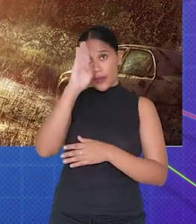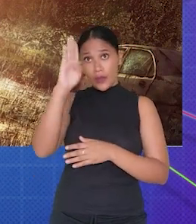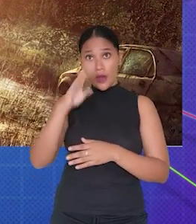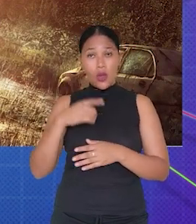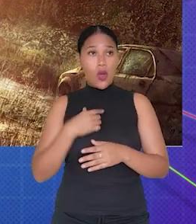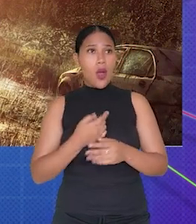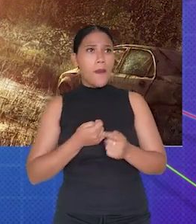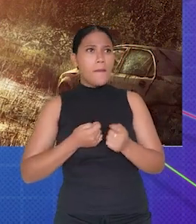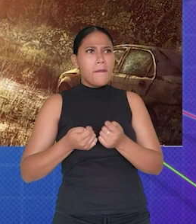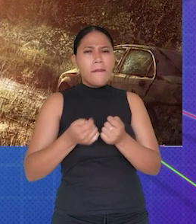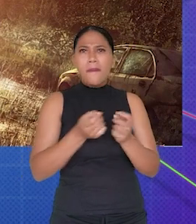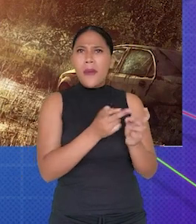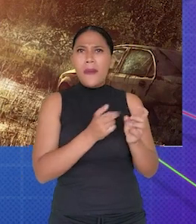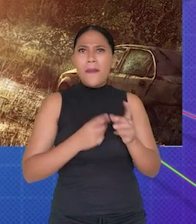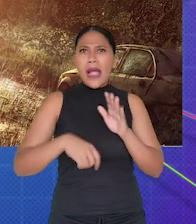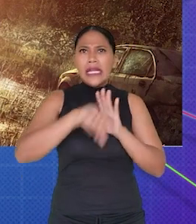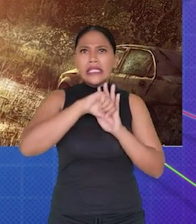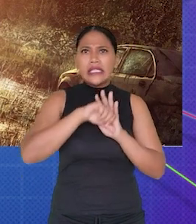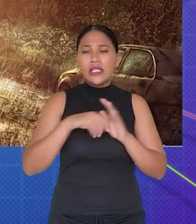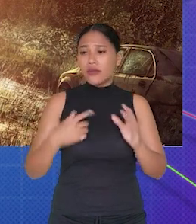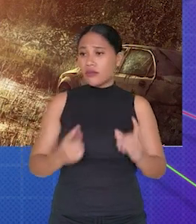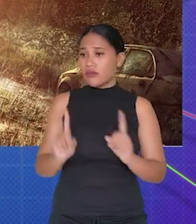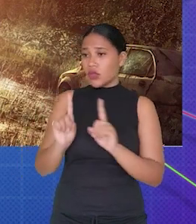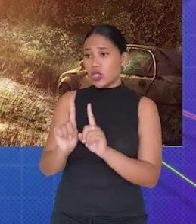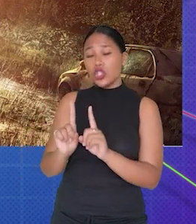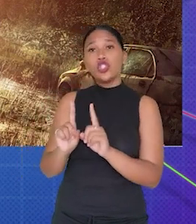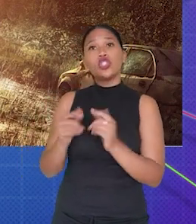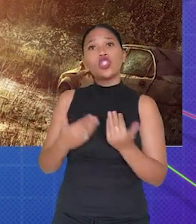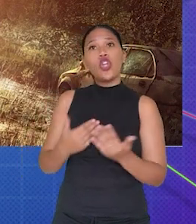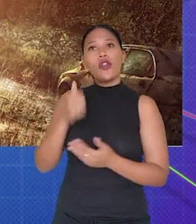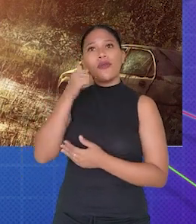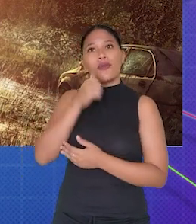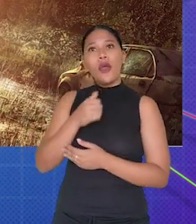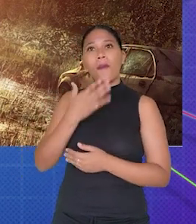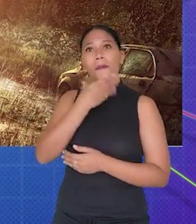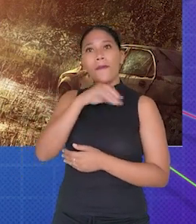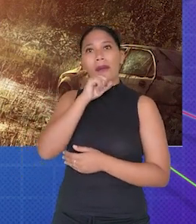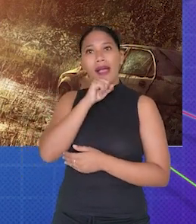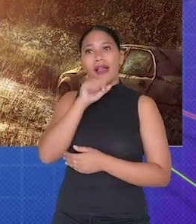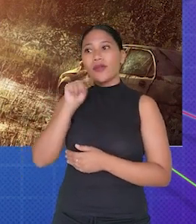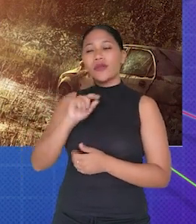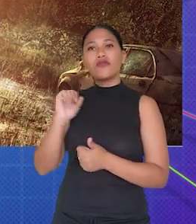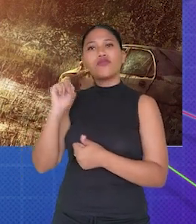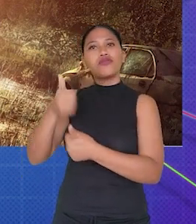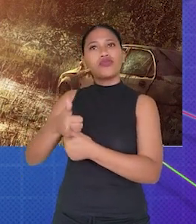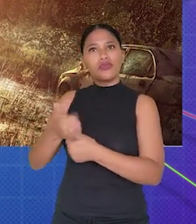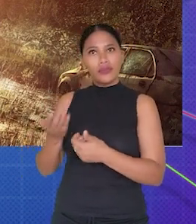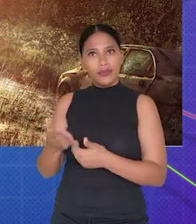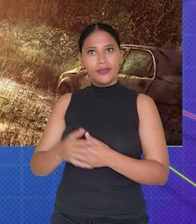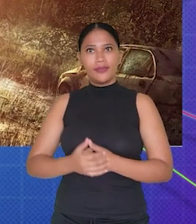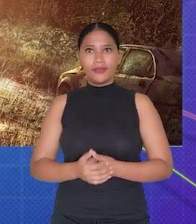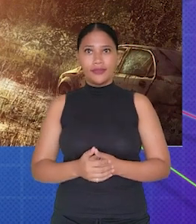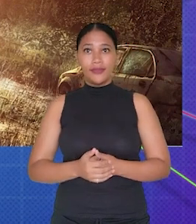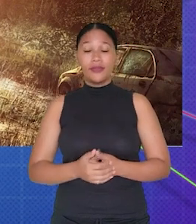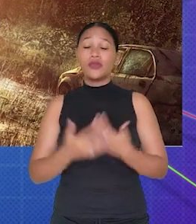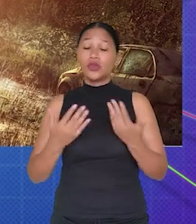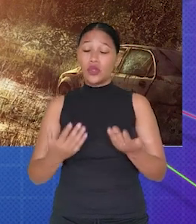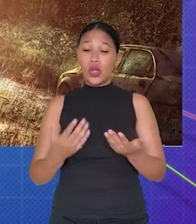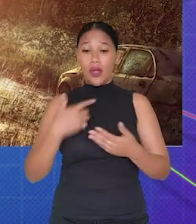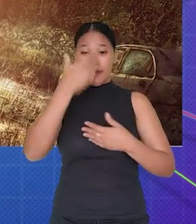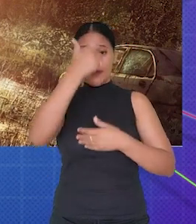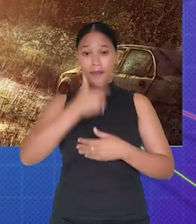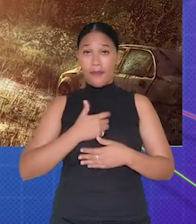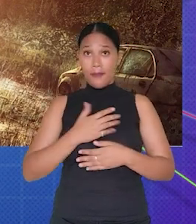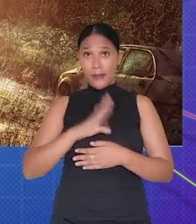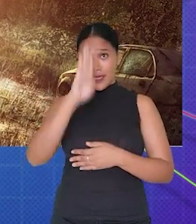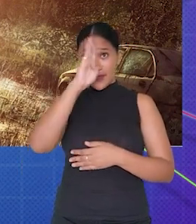ao longo da jornada, desenvolve uma relação protetora com a jovem Ellie, tornando-se um pai substituto para ela. A jornada de Joel